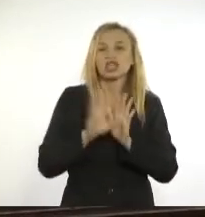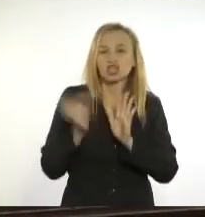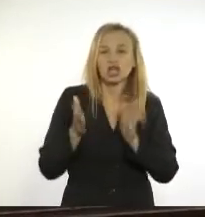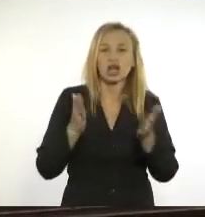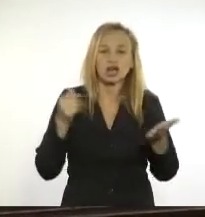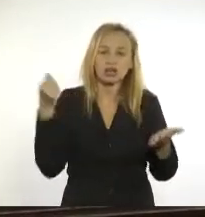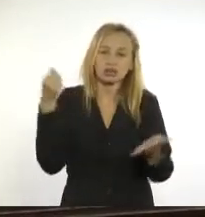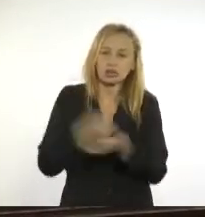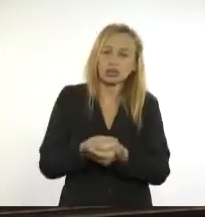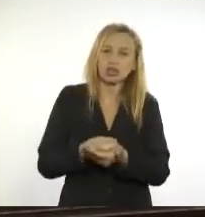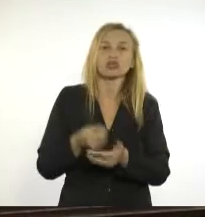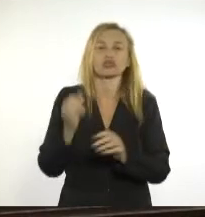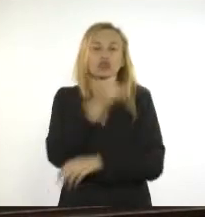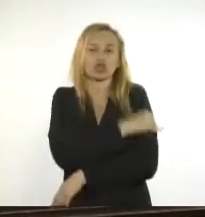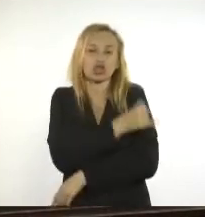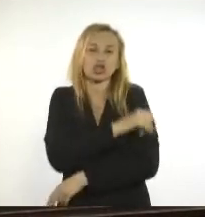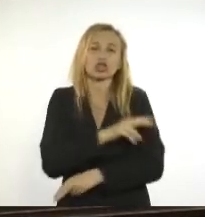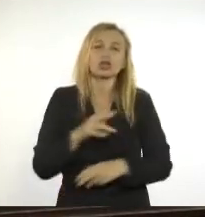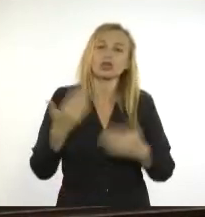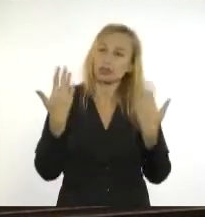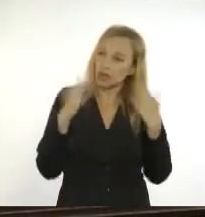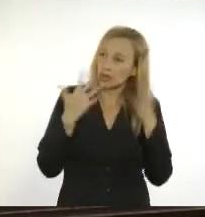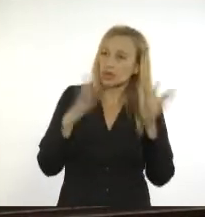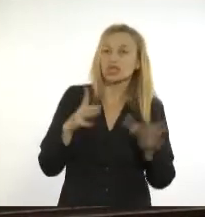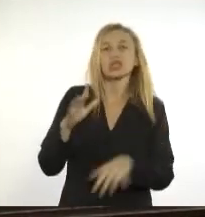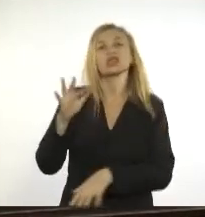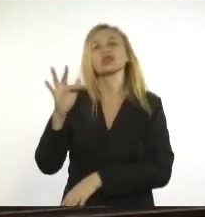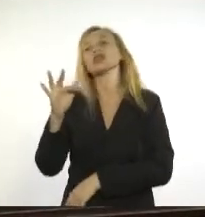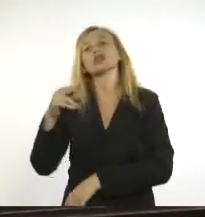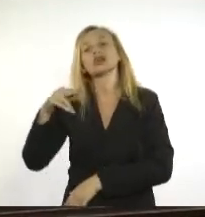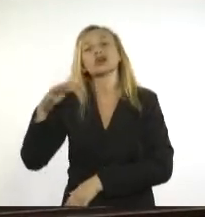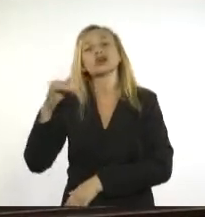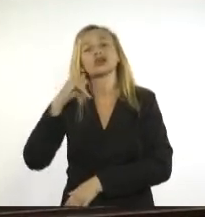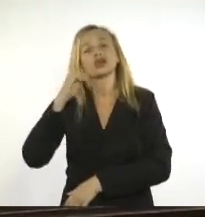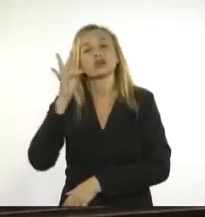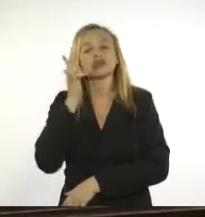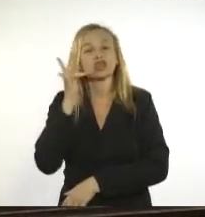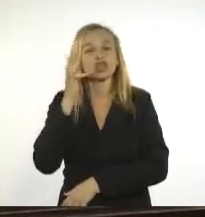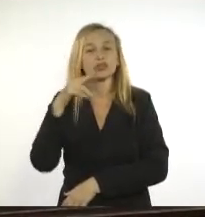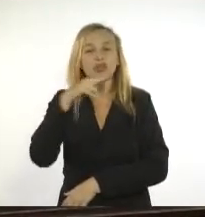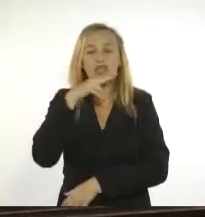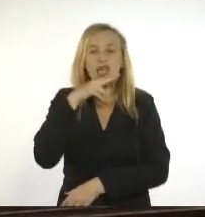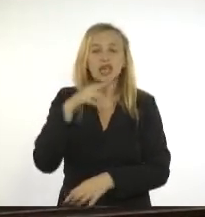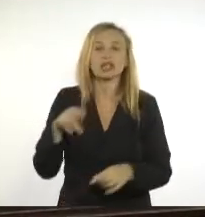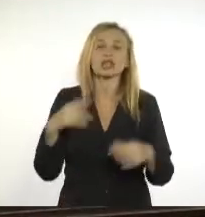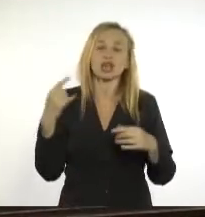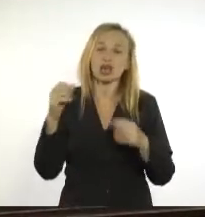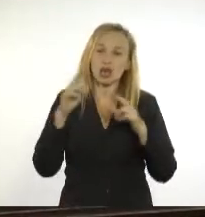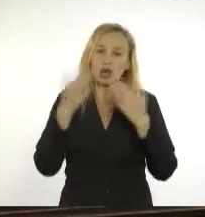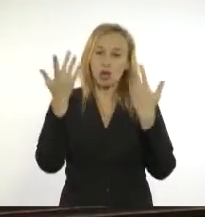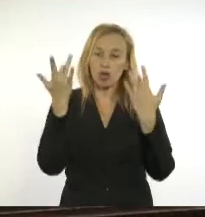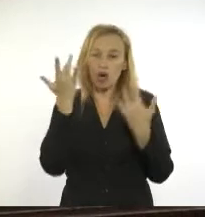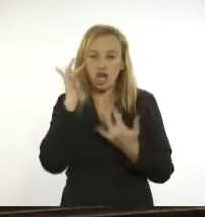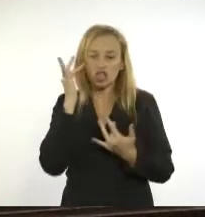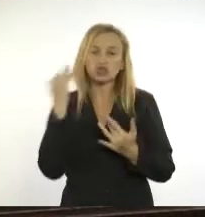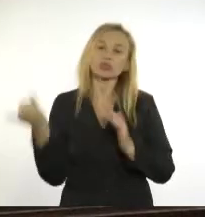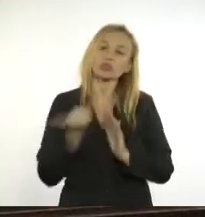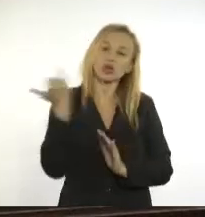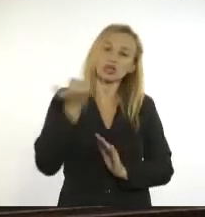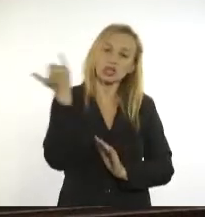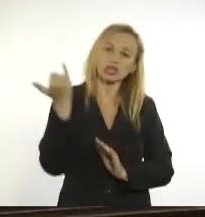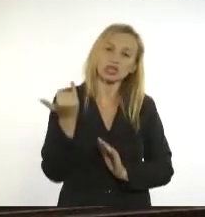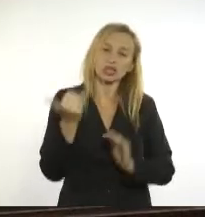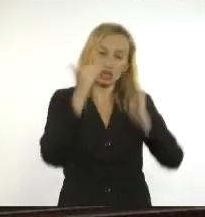Rio de Janeiro. Portanto, cumprimento o Jorge Felipe, cumprimento o André, mas acho importante respeitar a legislação que está em vigor, que já é de